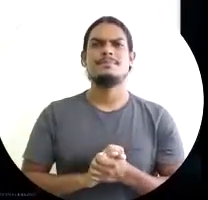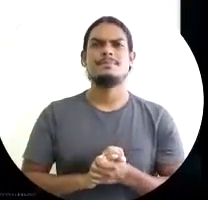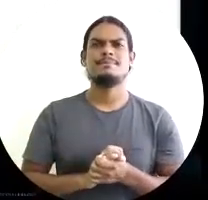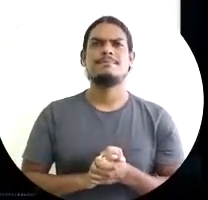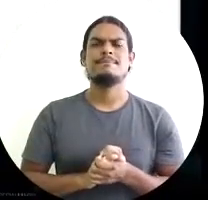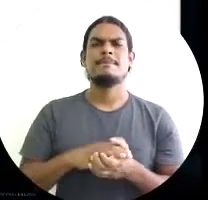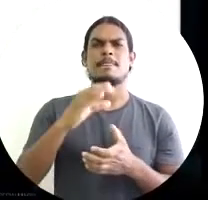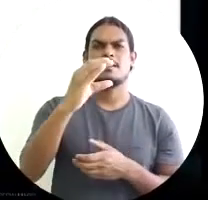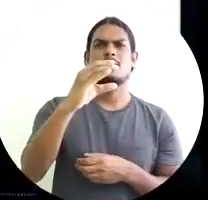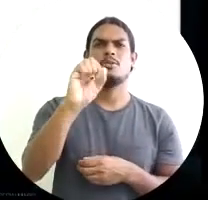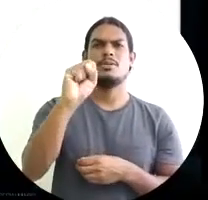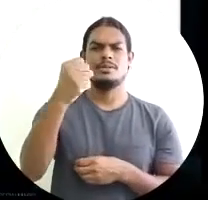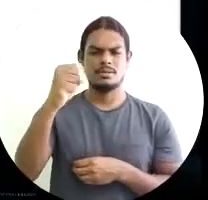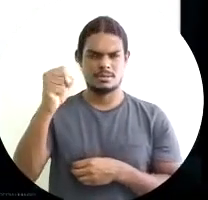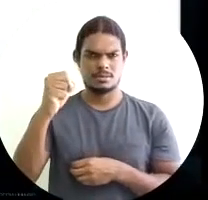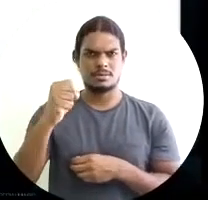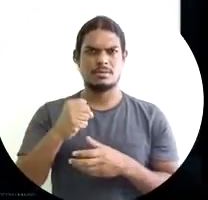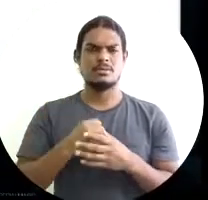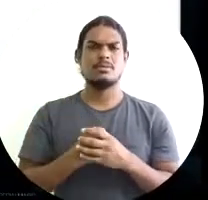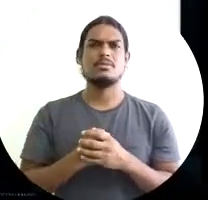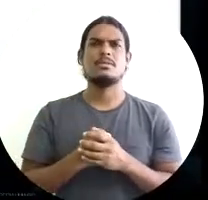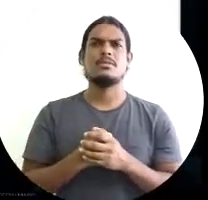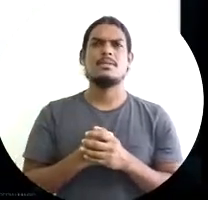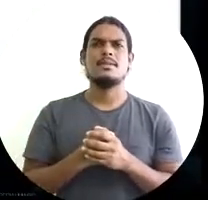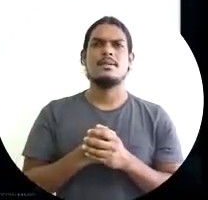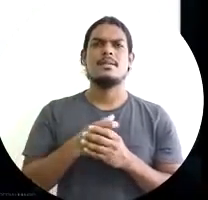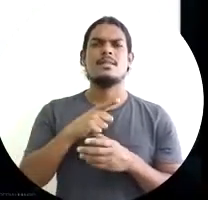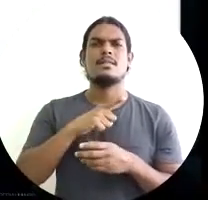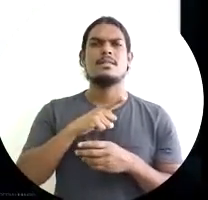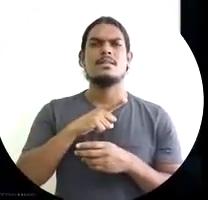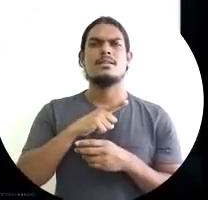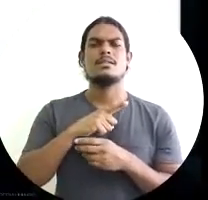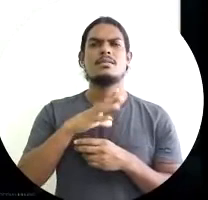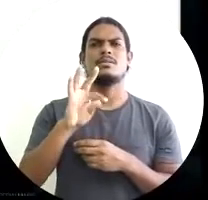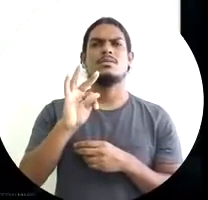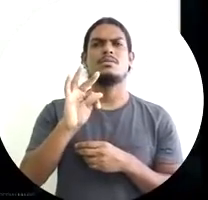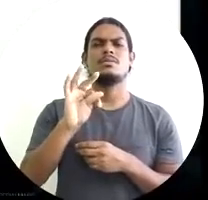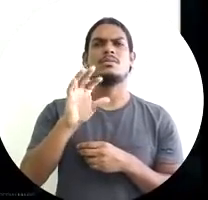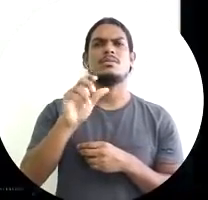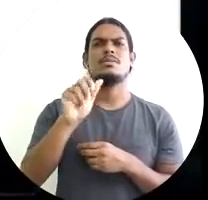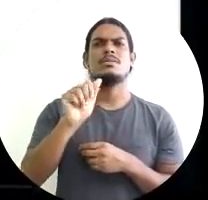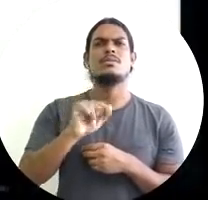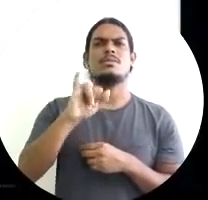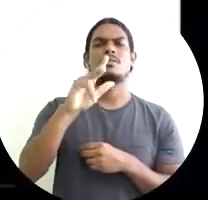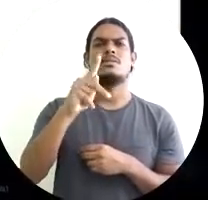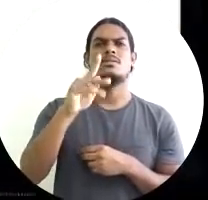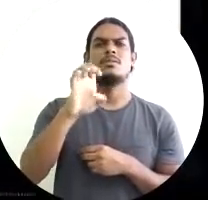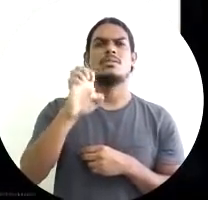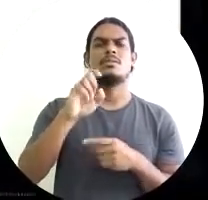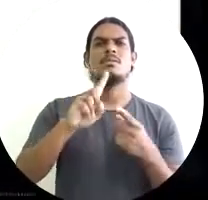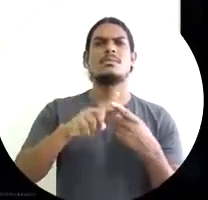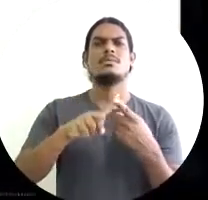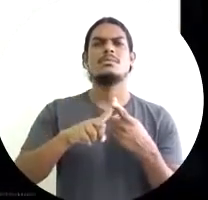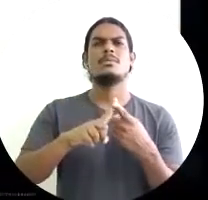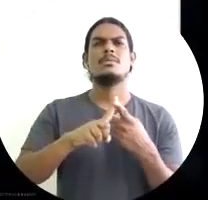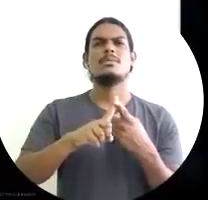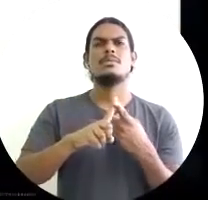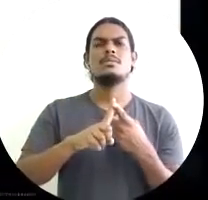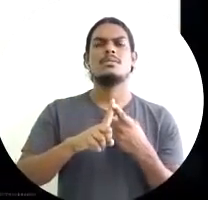um CSS. Ele tem o type dele, que é text CSS, e o href,